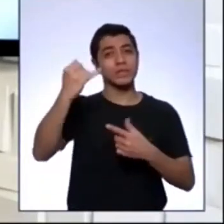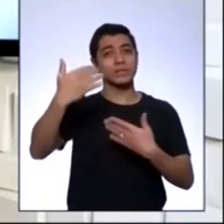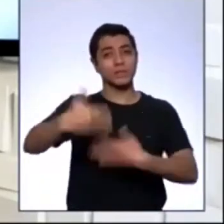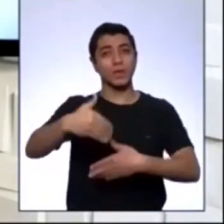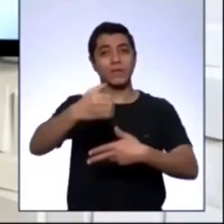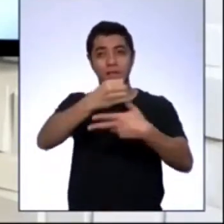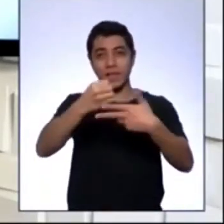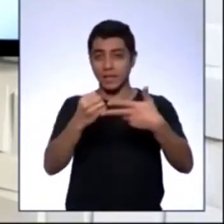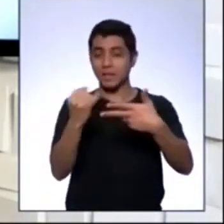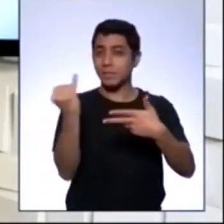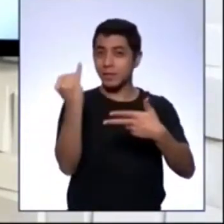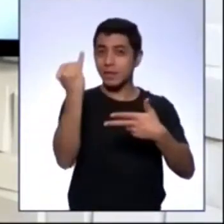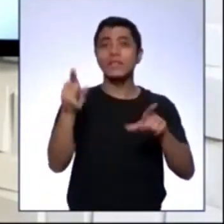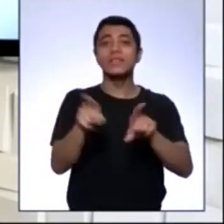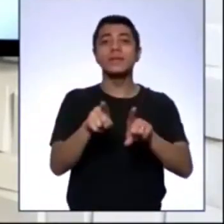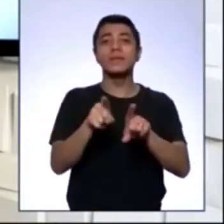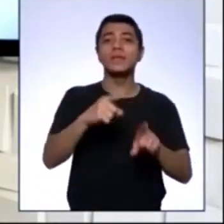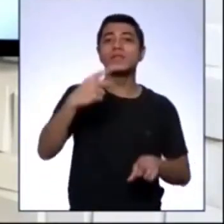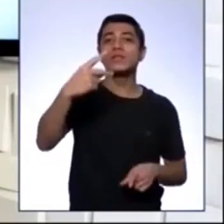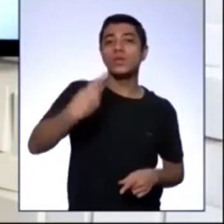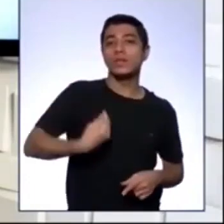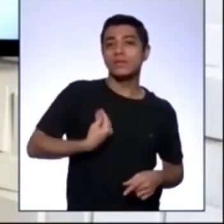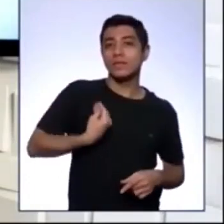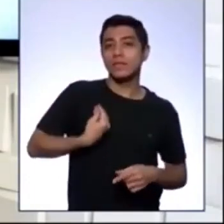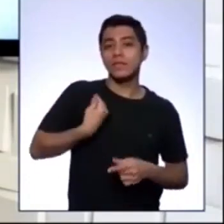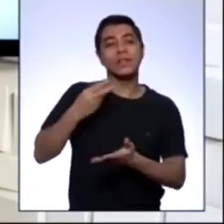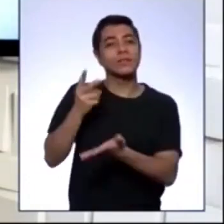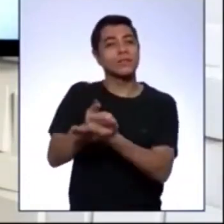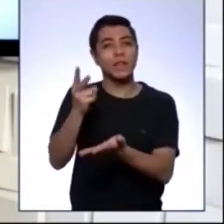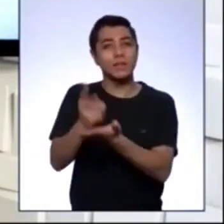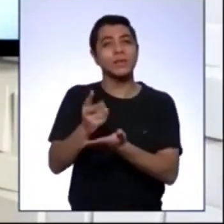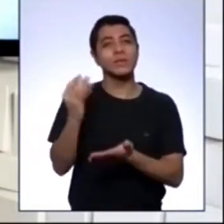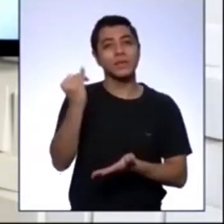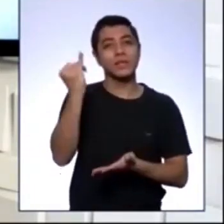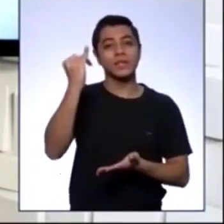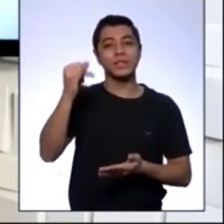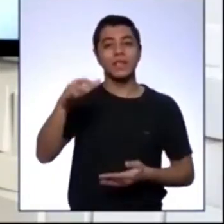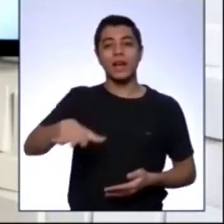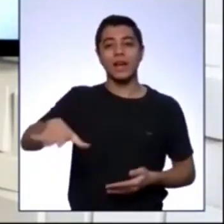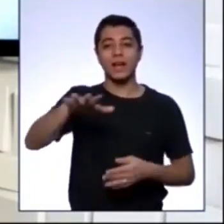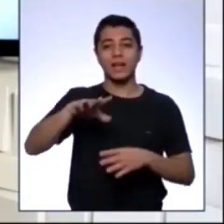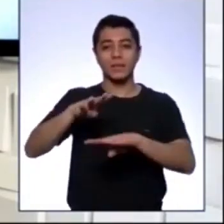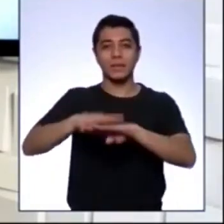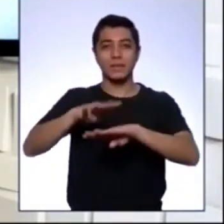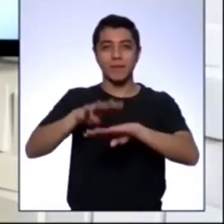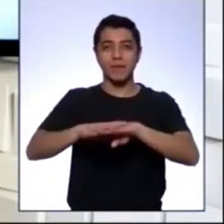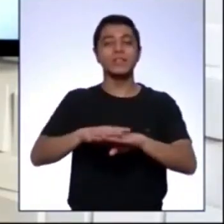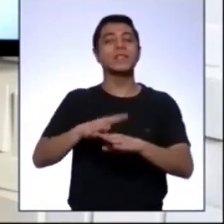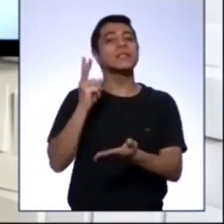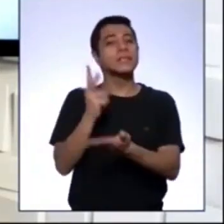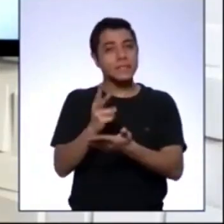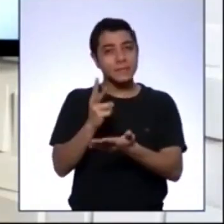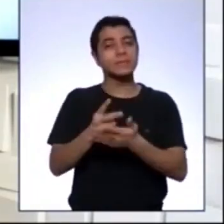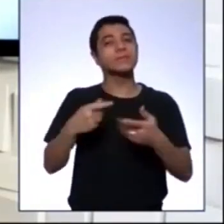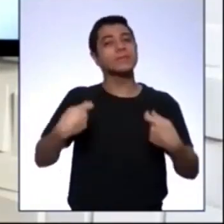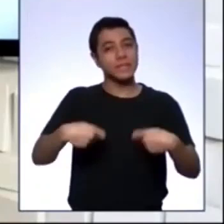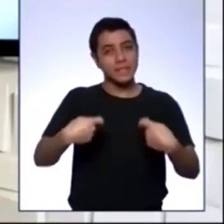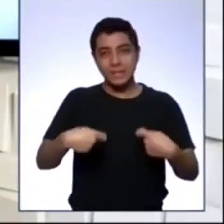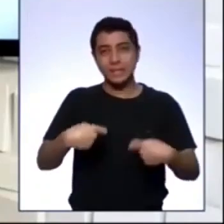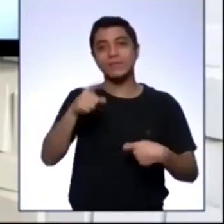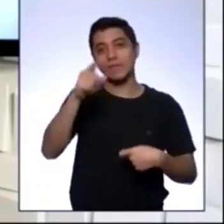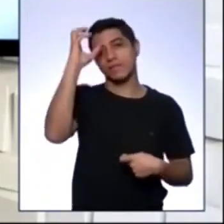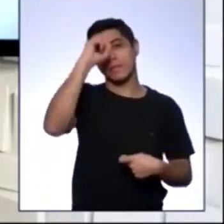e na vida cotidiana né é uma das áreas da Matemática onde você mais encontra casos reais